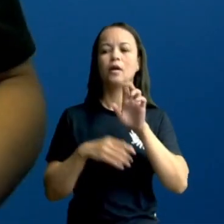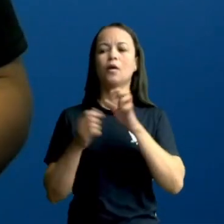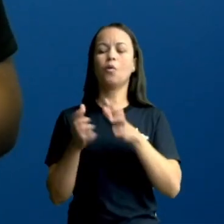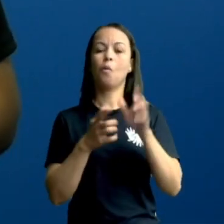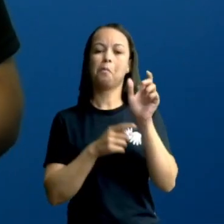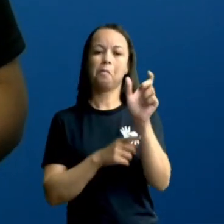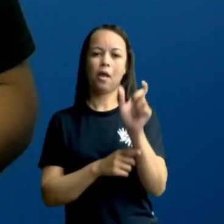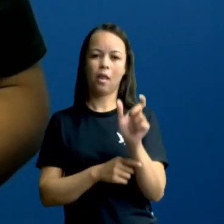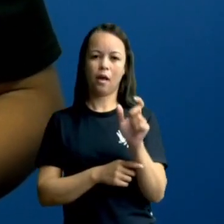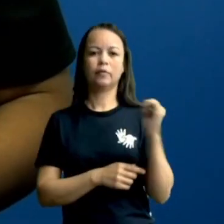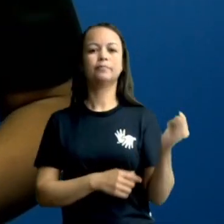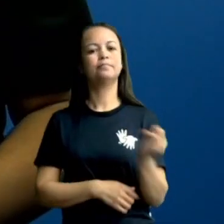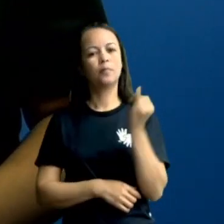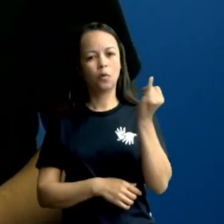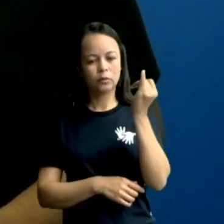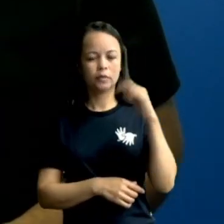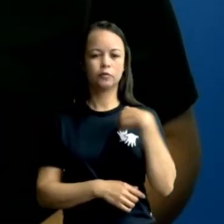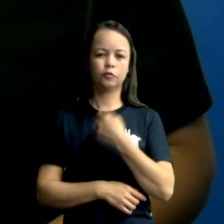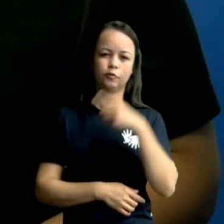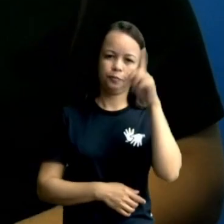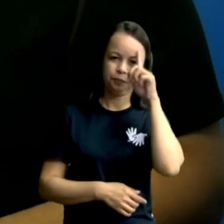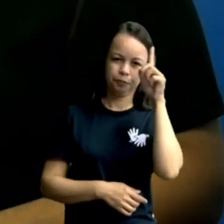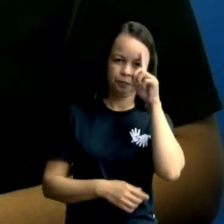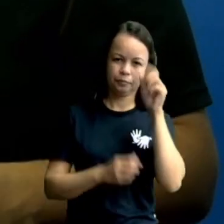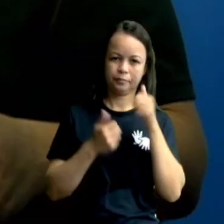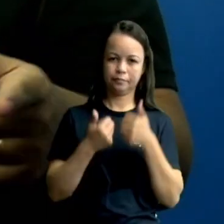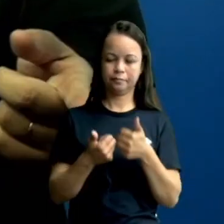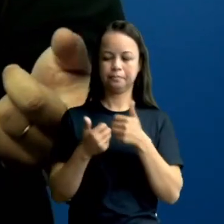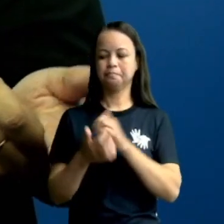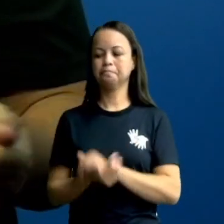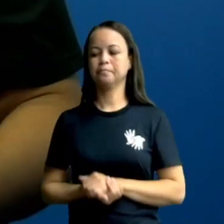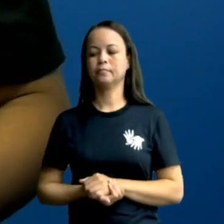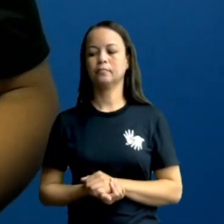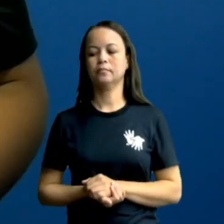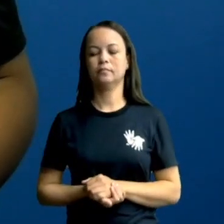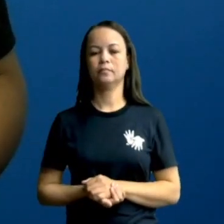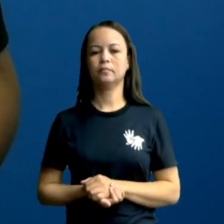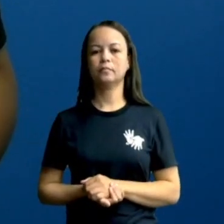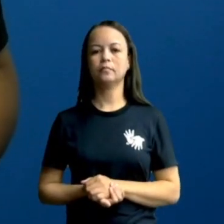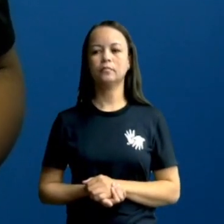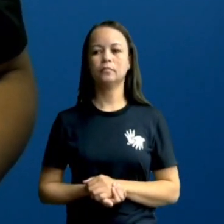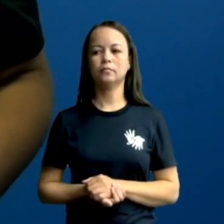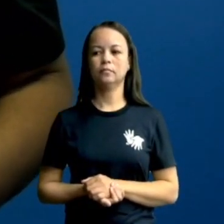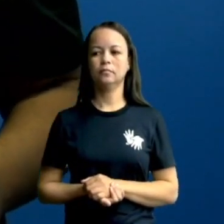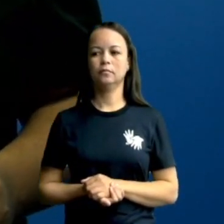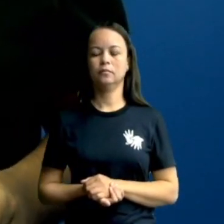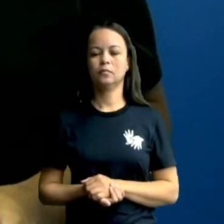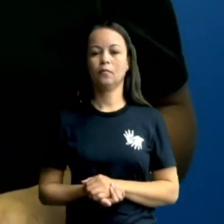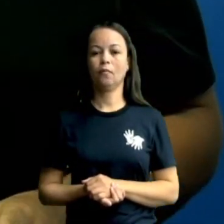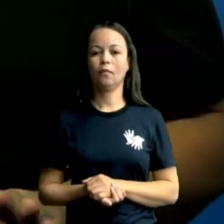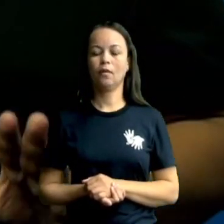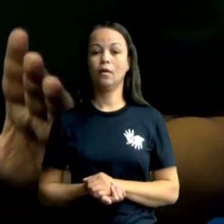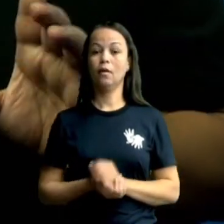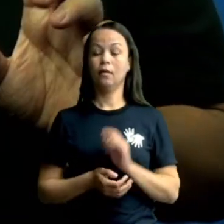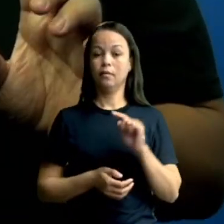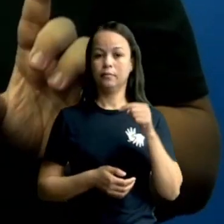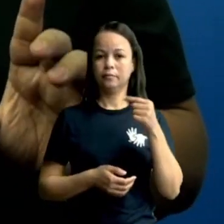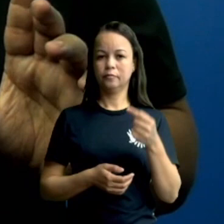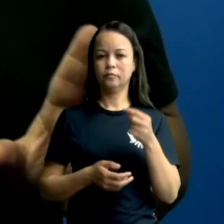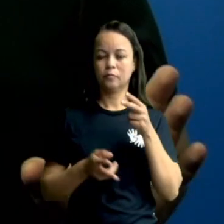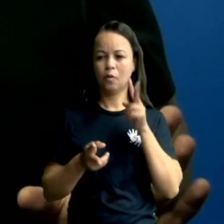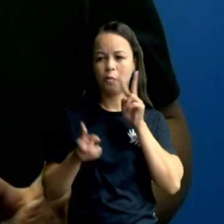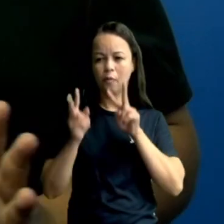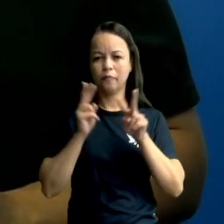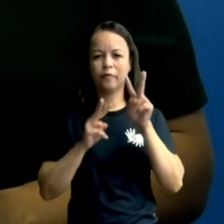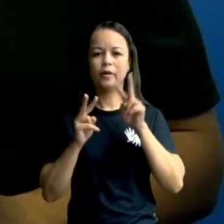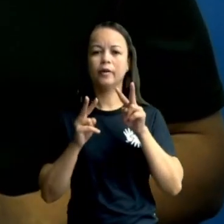muito importantes em nosso dia a dia, tá bom, gente? Depois, vamos ver que